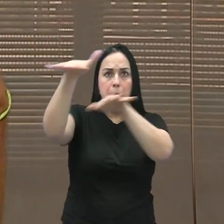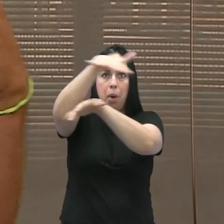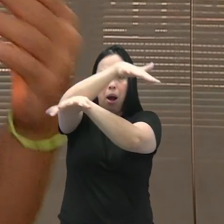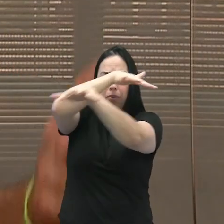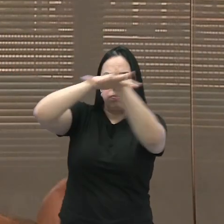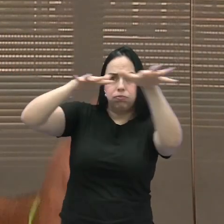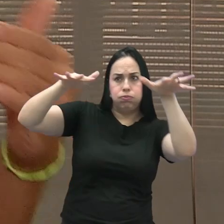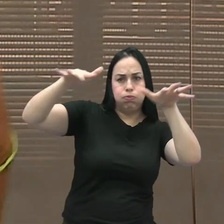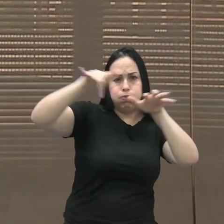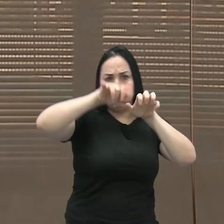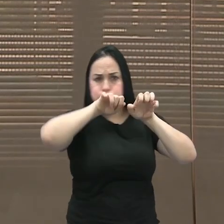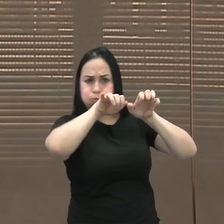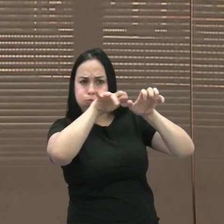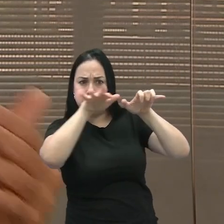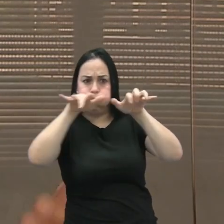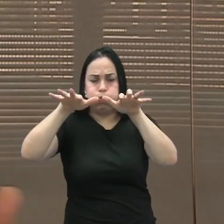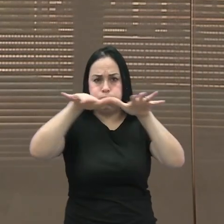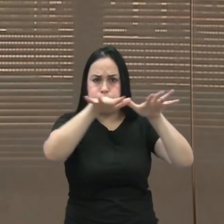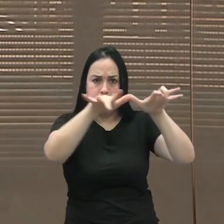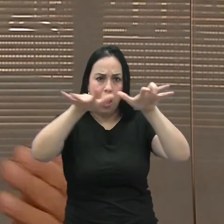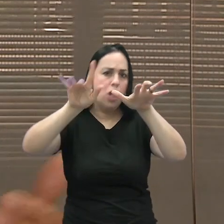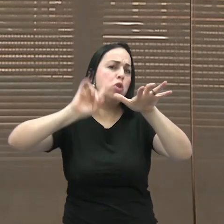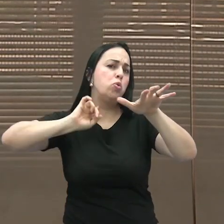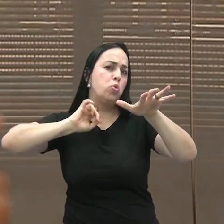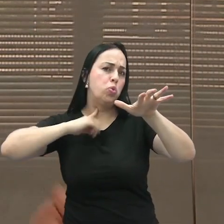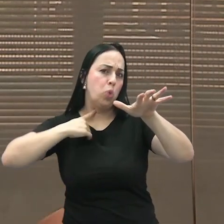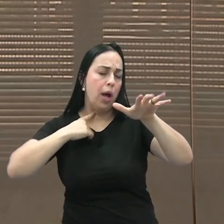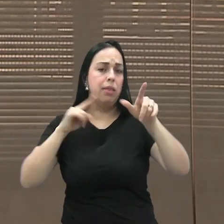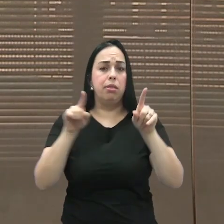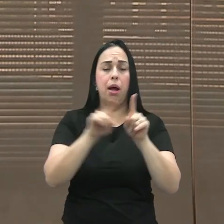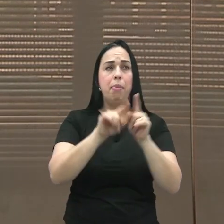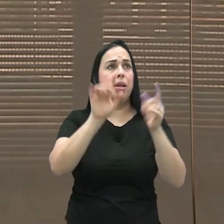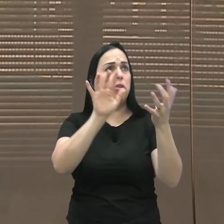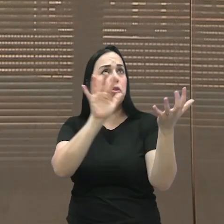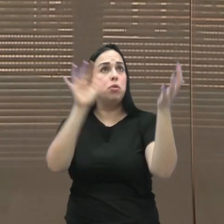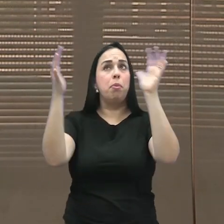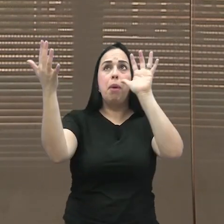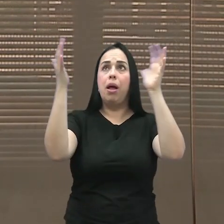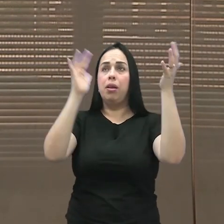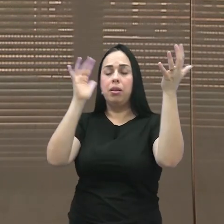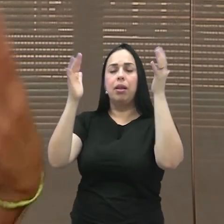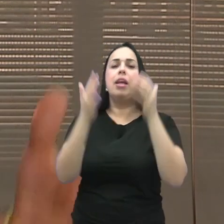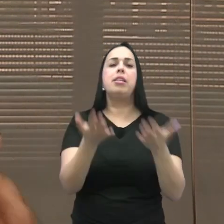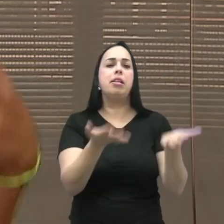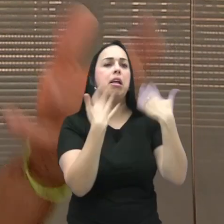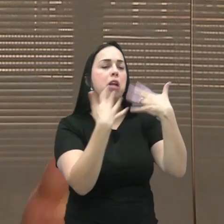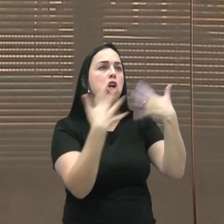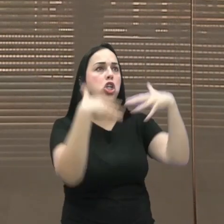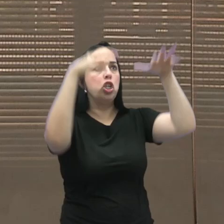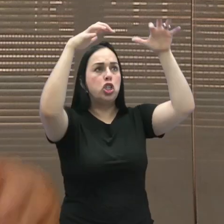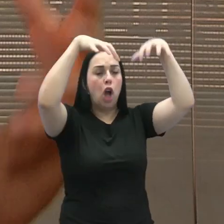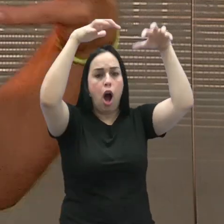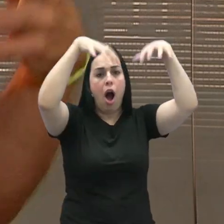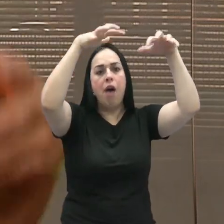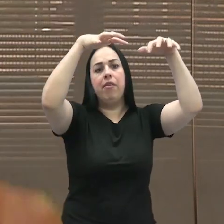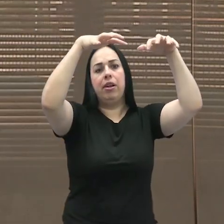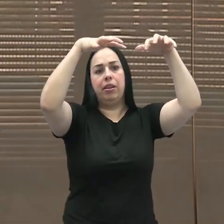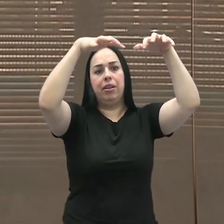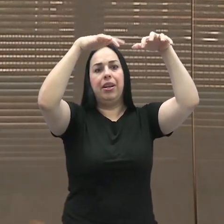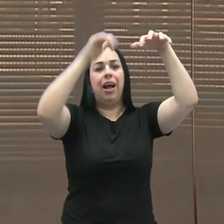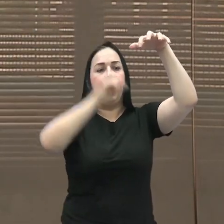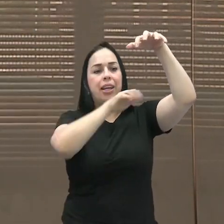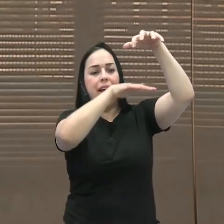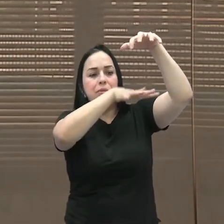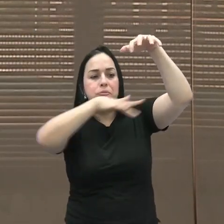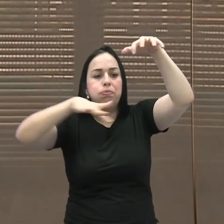a dinâmica atmosférica em relação às estações do ano. Então, eventualmente, no verão chove mais, então ela lava